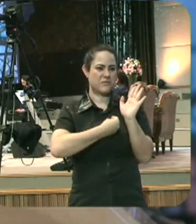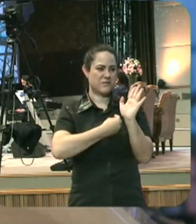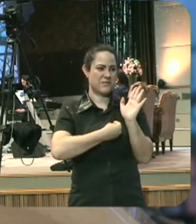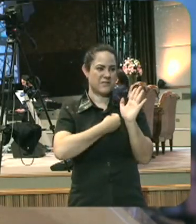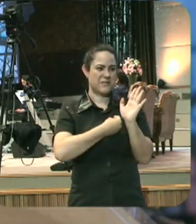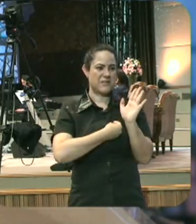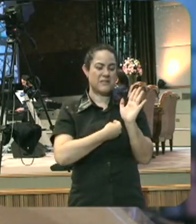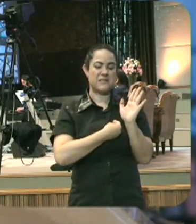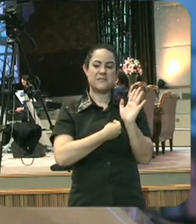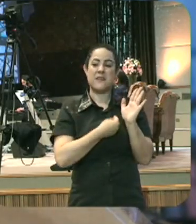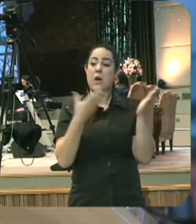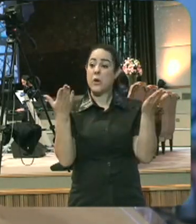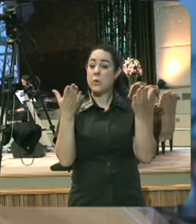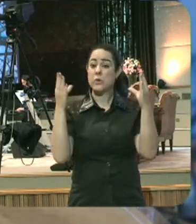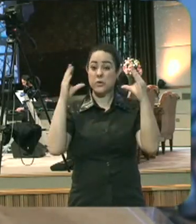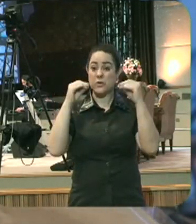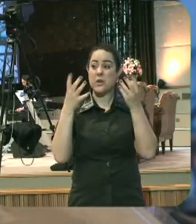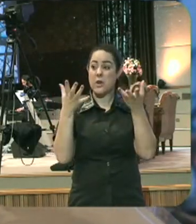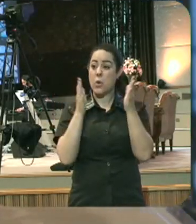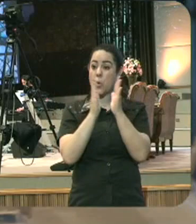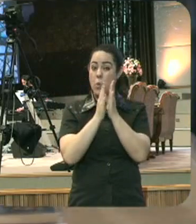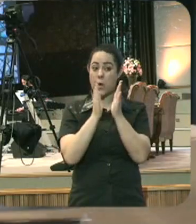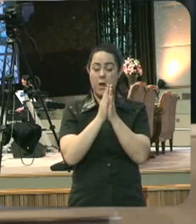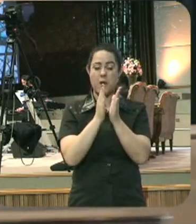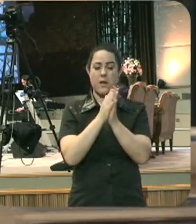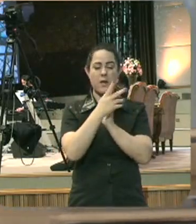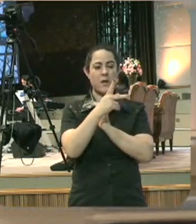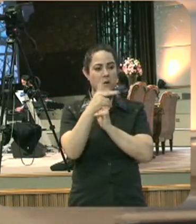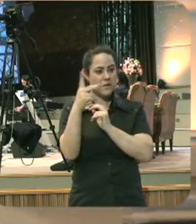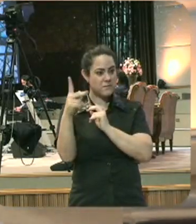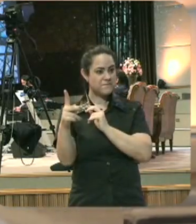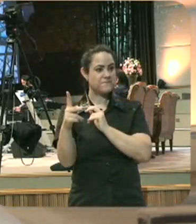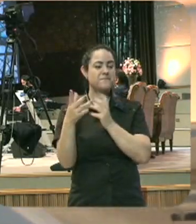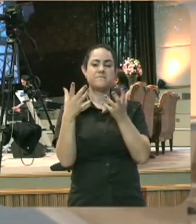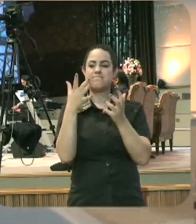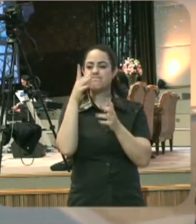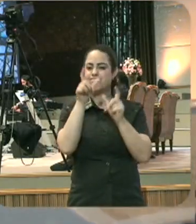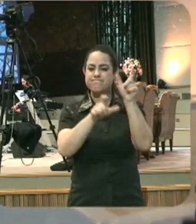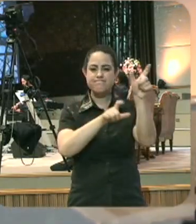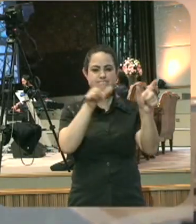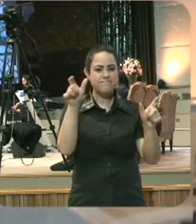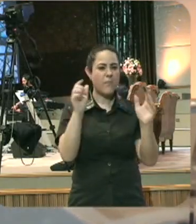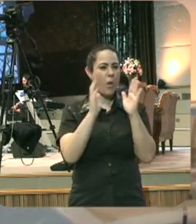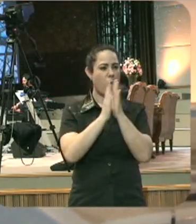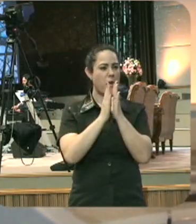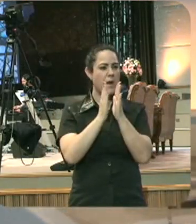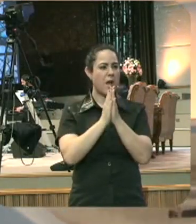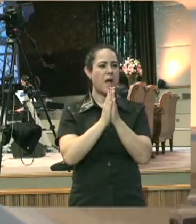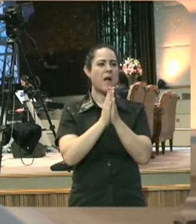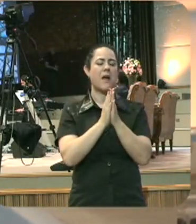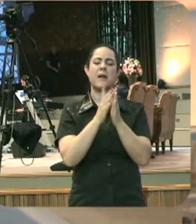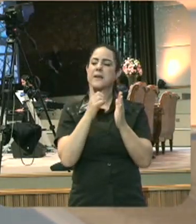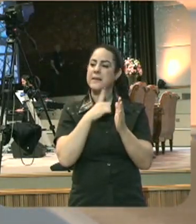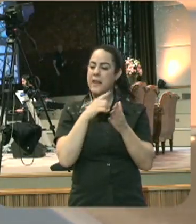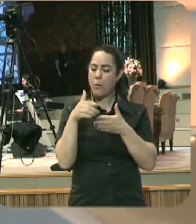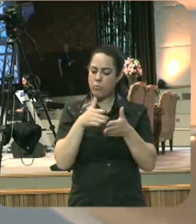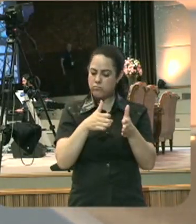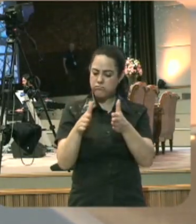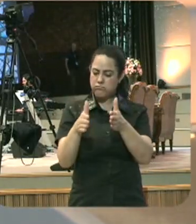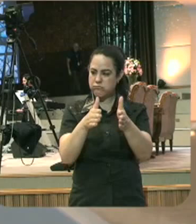vida. Então nessa noite eu quero orar por você. Quero orar por pessoas que estão numa jornada da